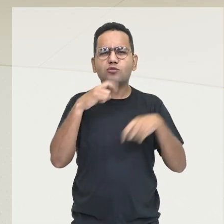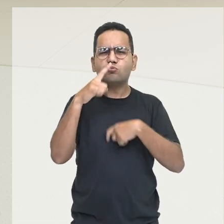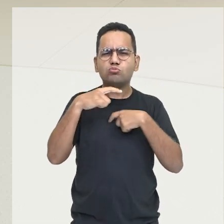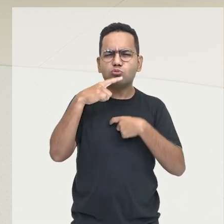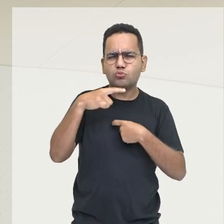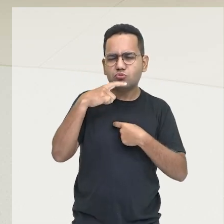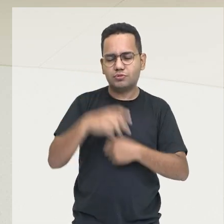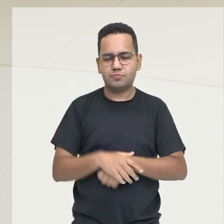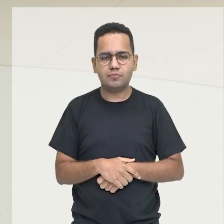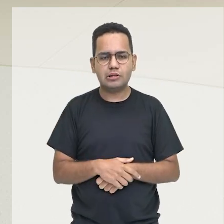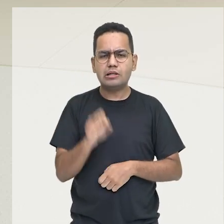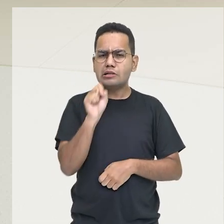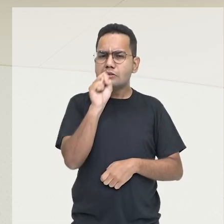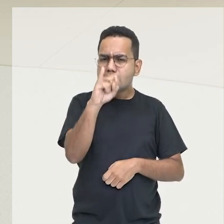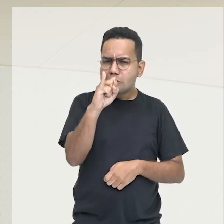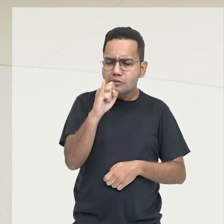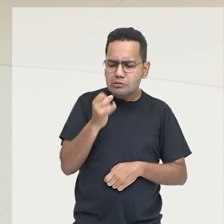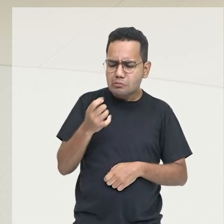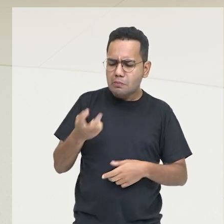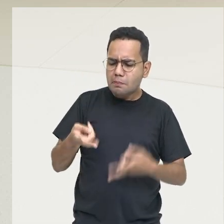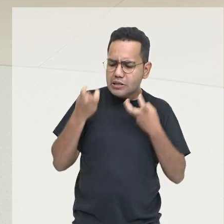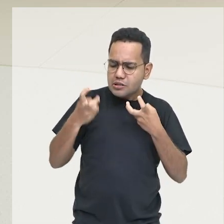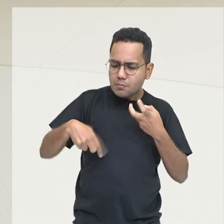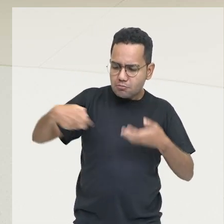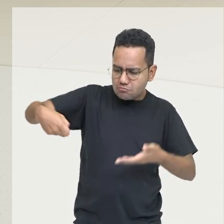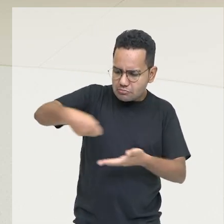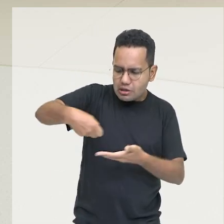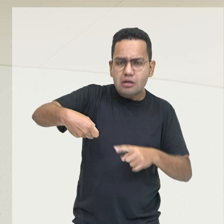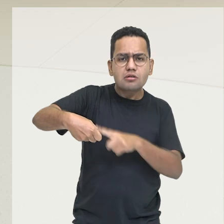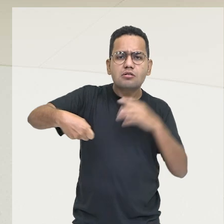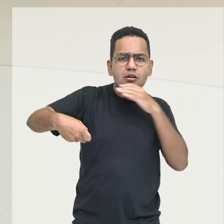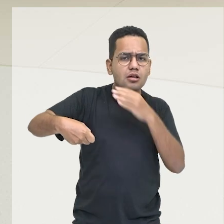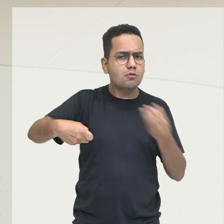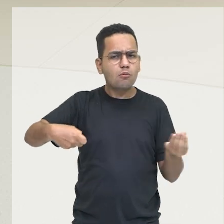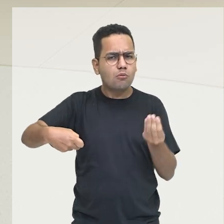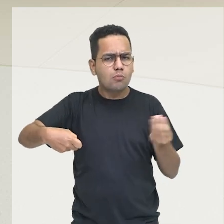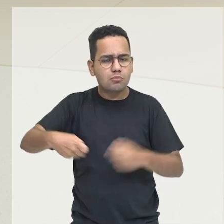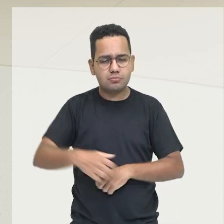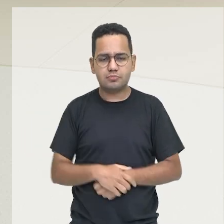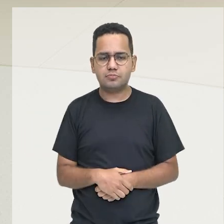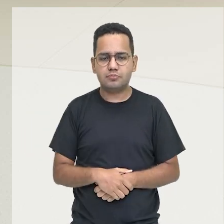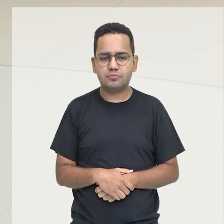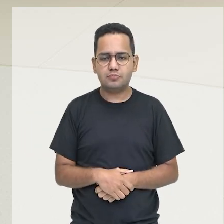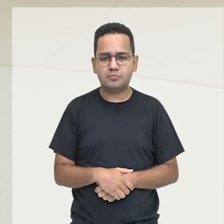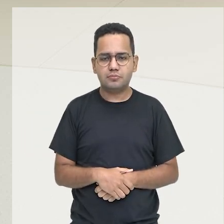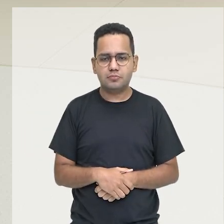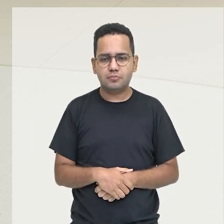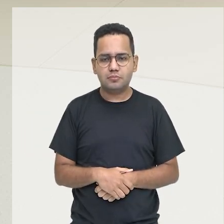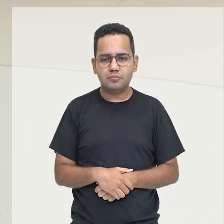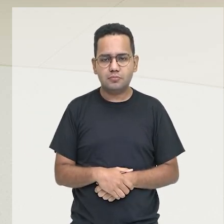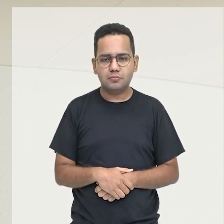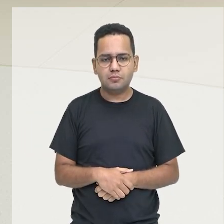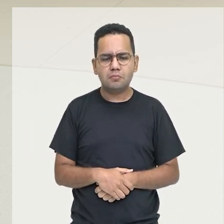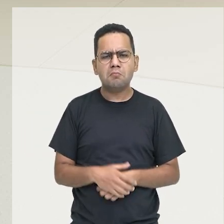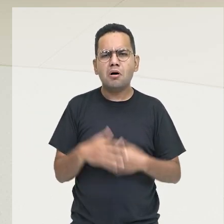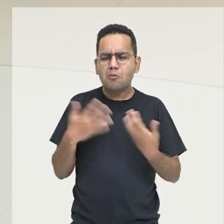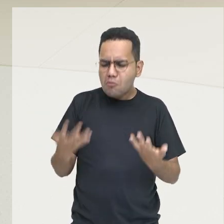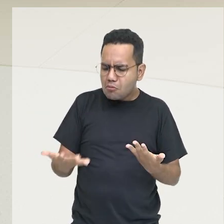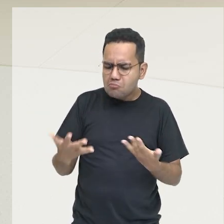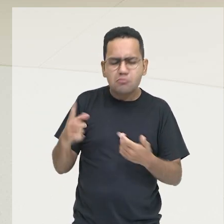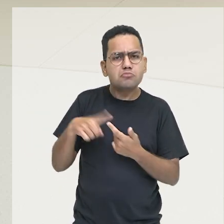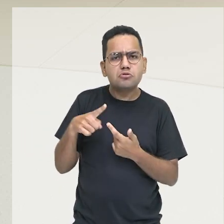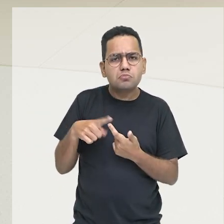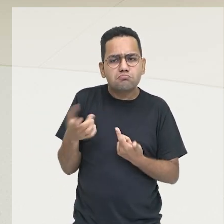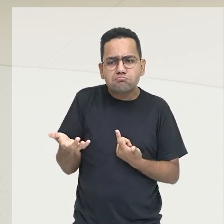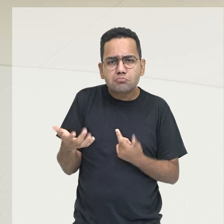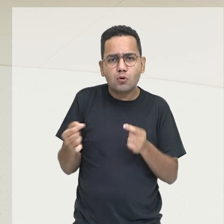eu quiser saber se o ferro está quente? Aí, neste momento, eu terei que tipo de propagação é